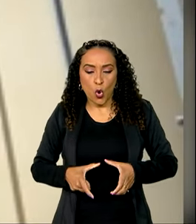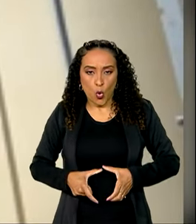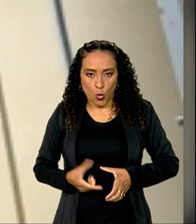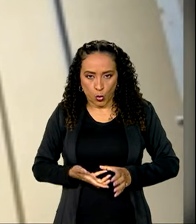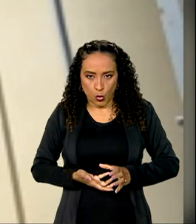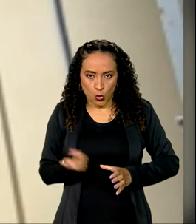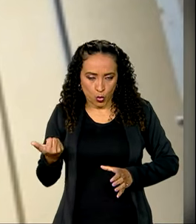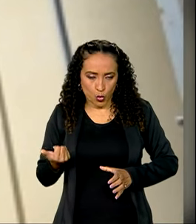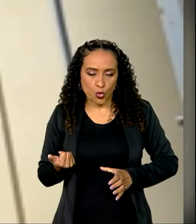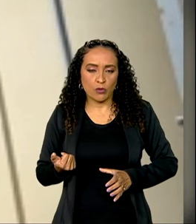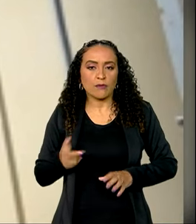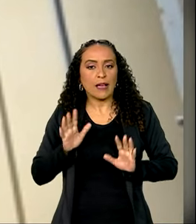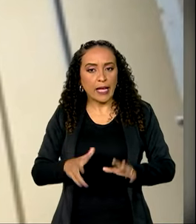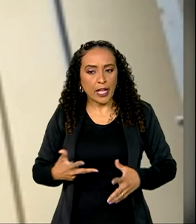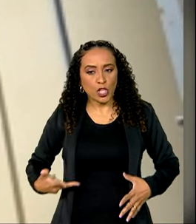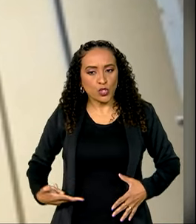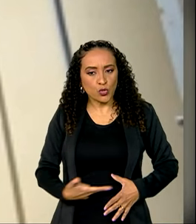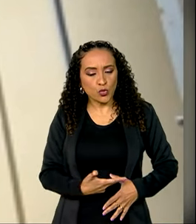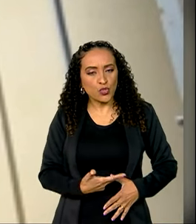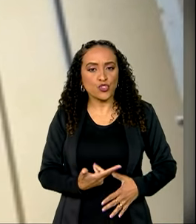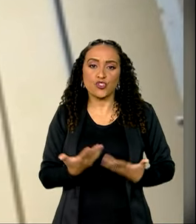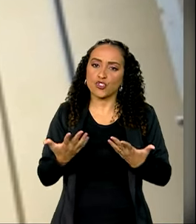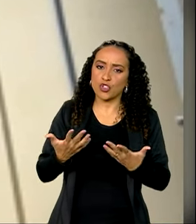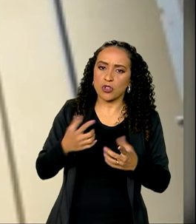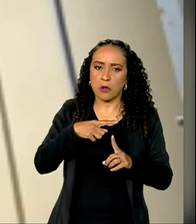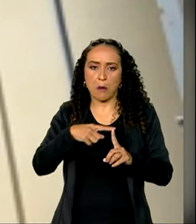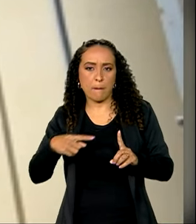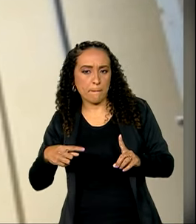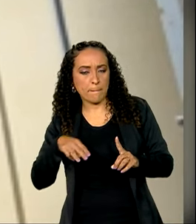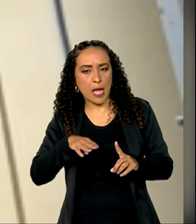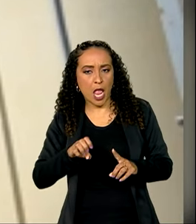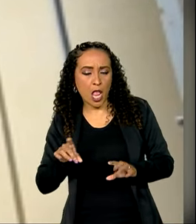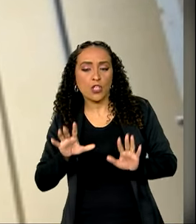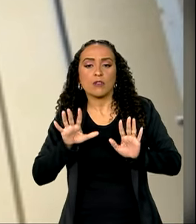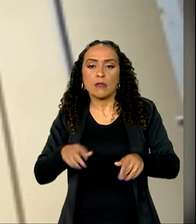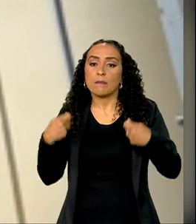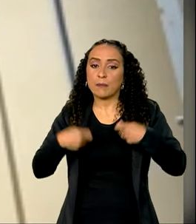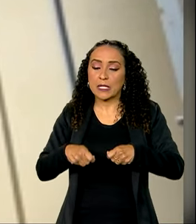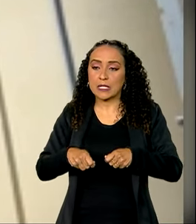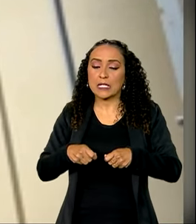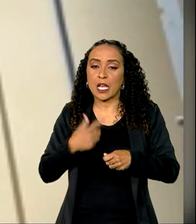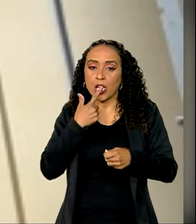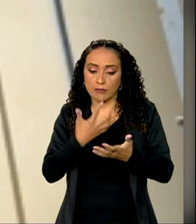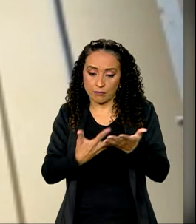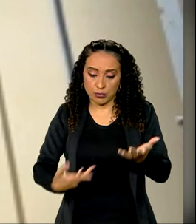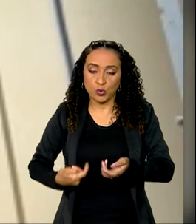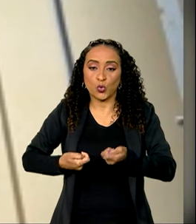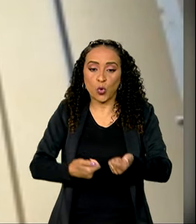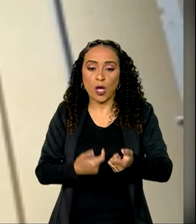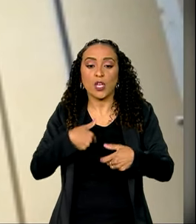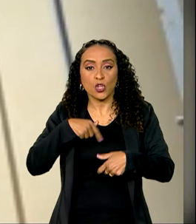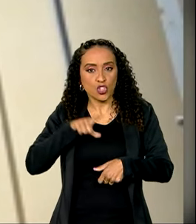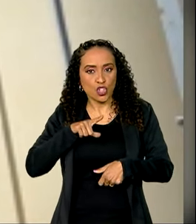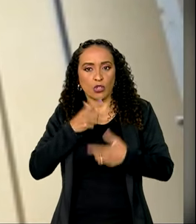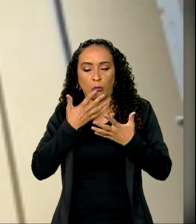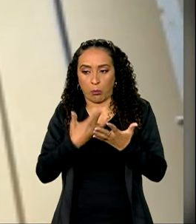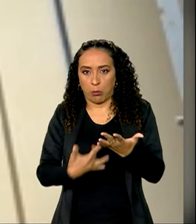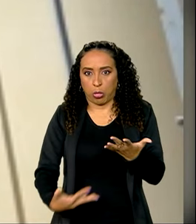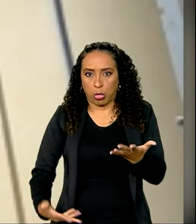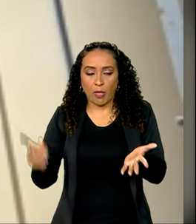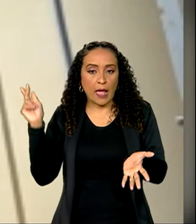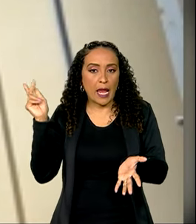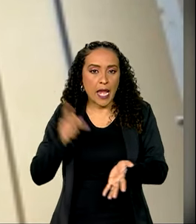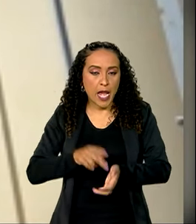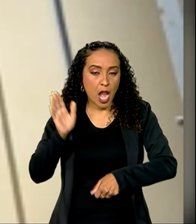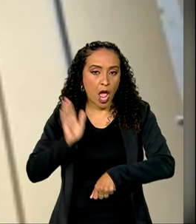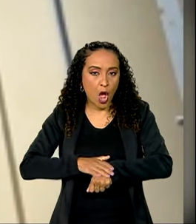útero. É uma cirurgia de médio porte e que necessitava de doação de sangue. Inclusive, eu tive sangramento na hora